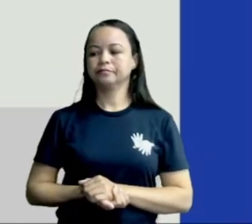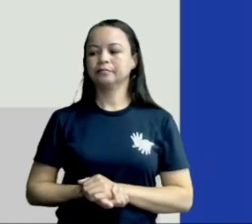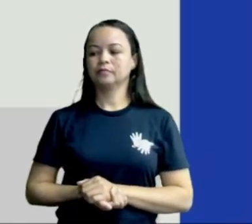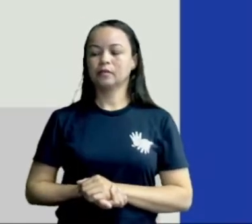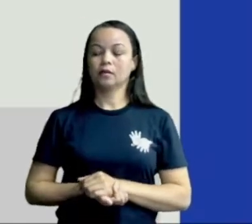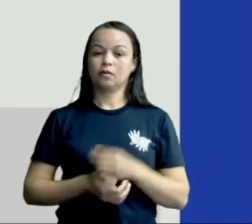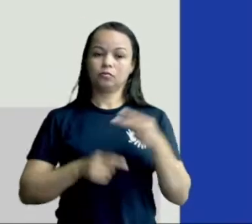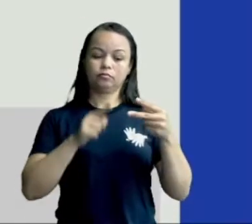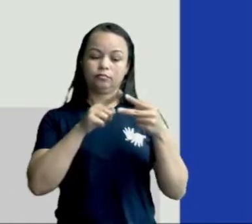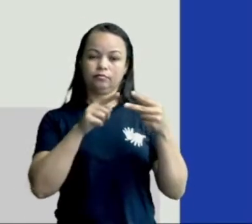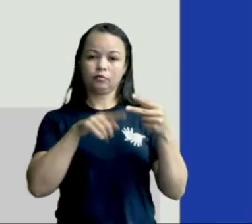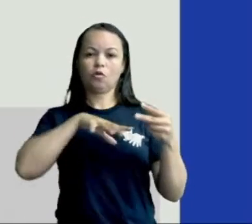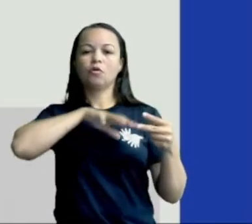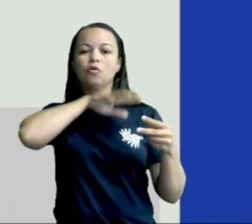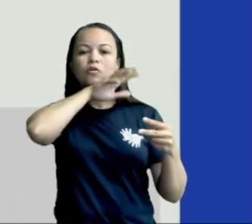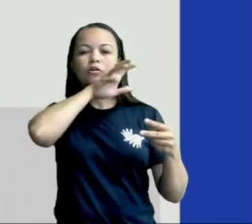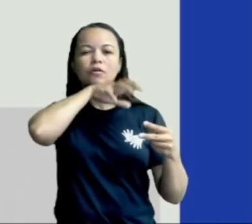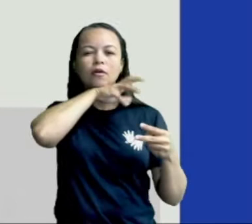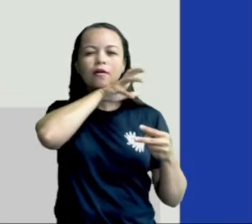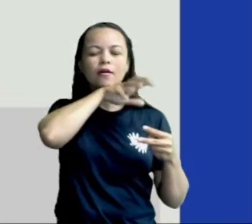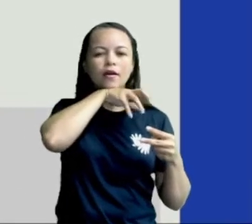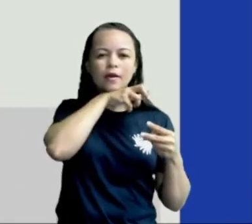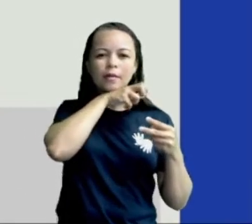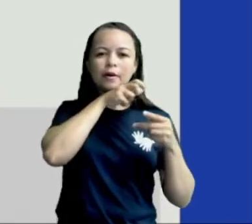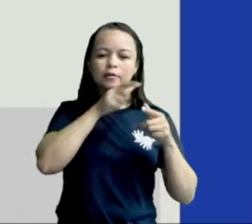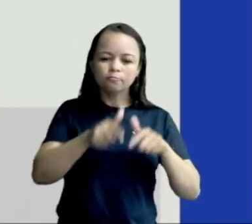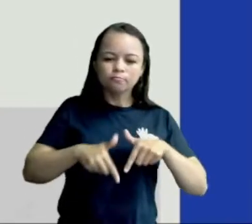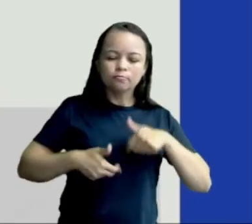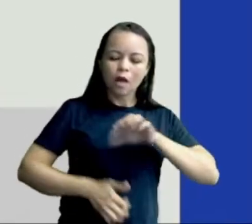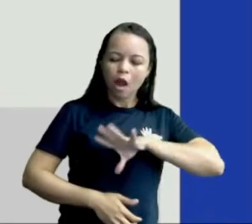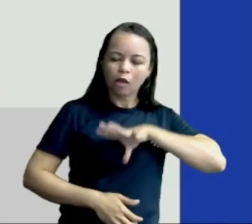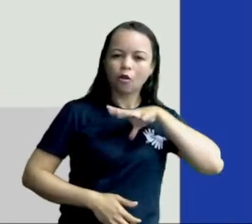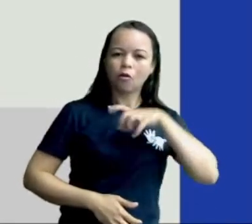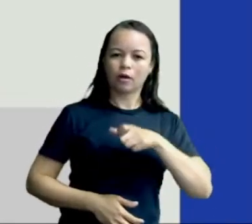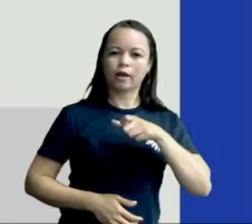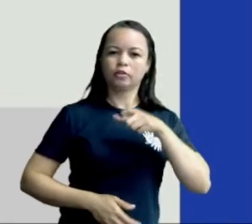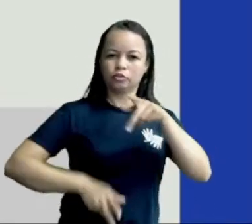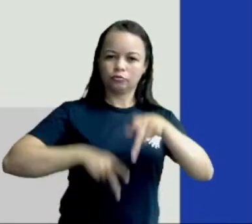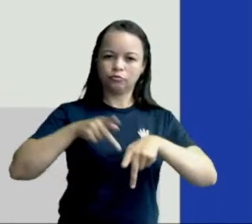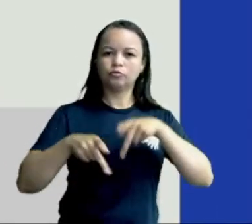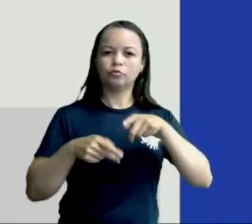Os dois leões representam a bravura dos pernambucanos.